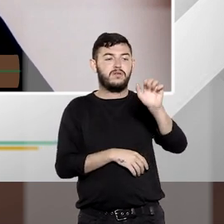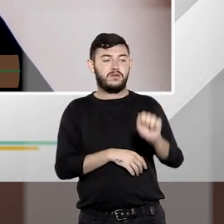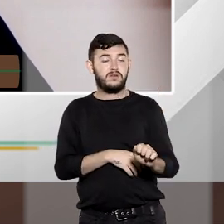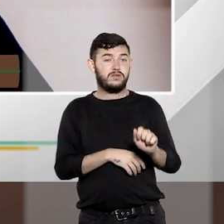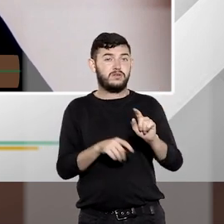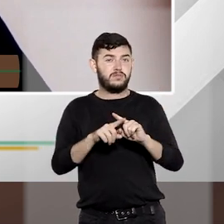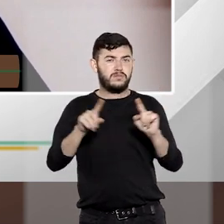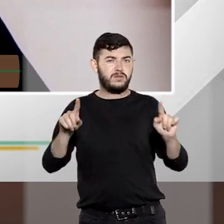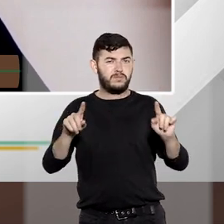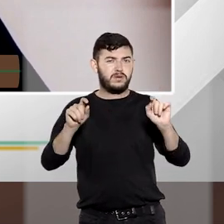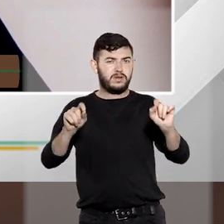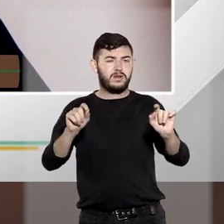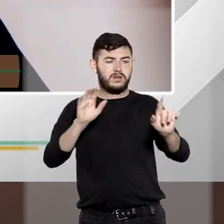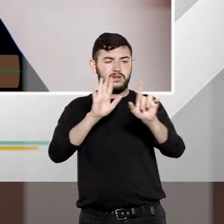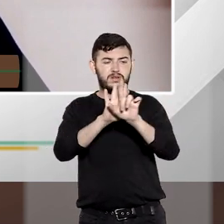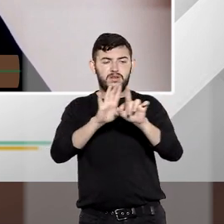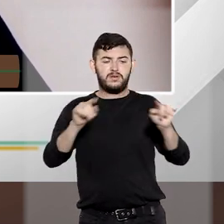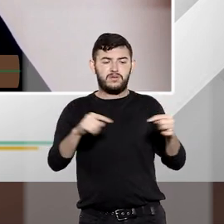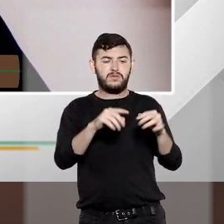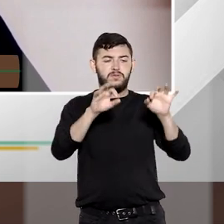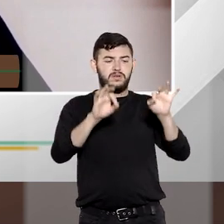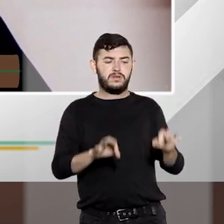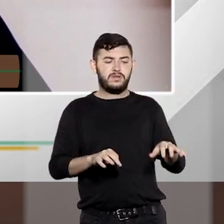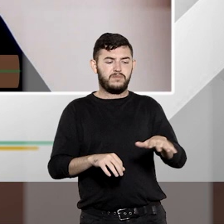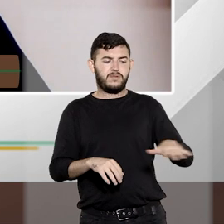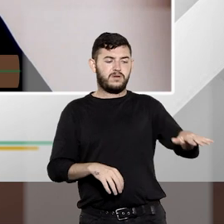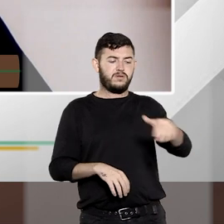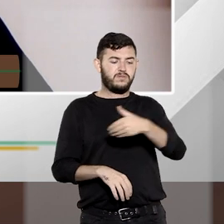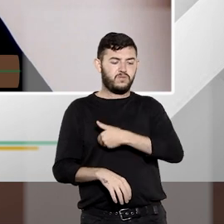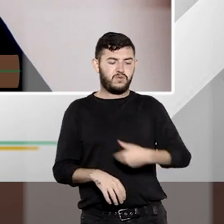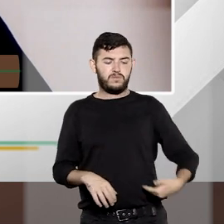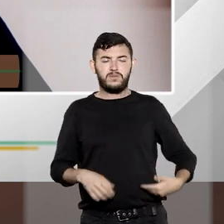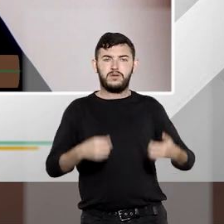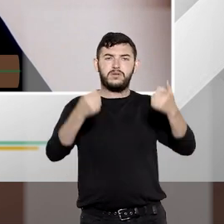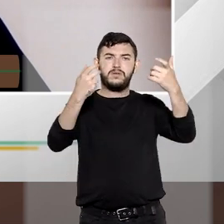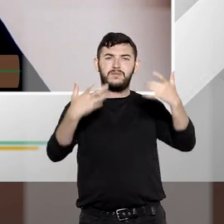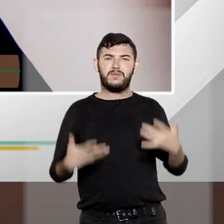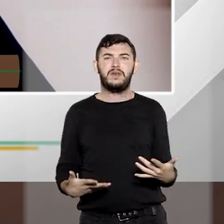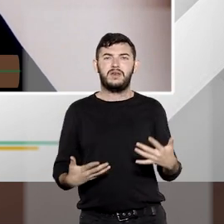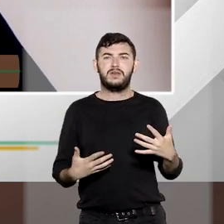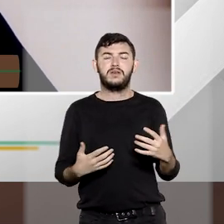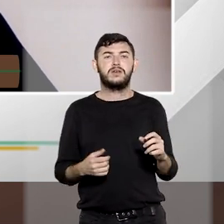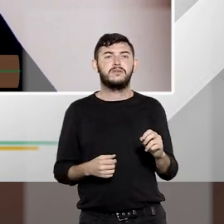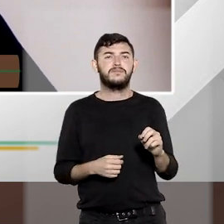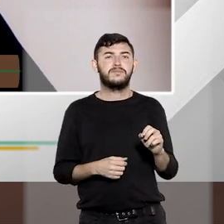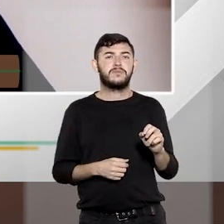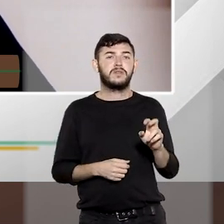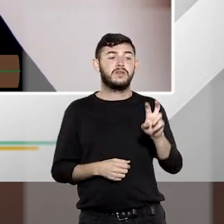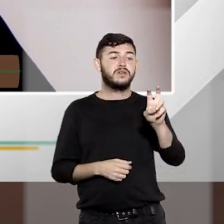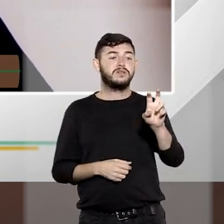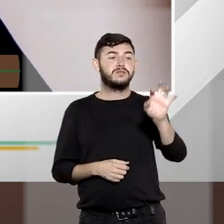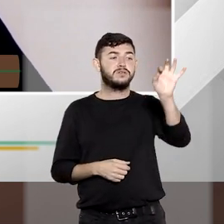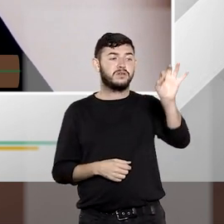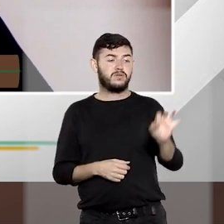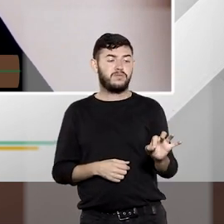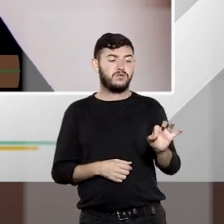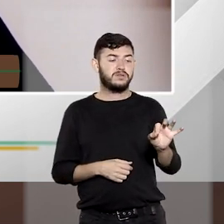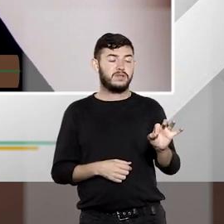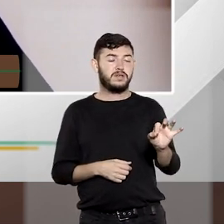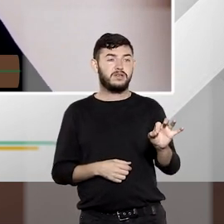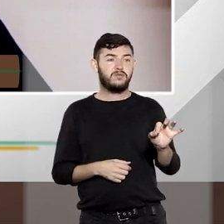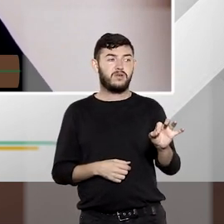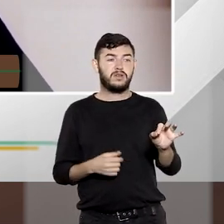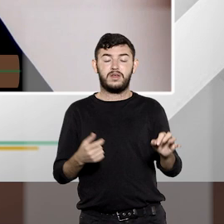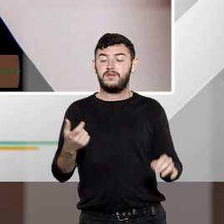legislação para o setor público, ele já fala mais ali de um mínimo de 5 até 20% das vagas